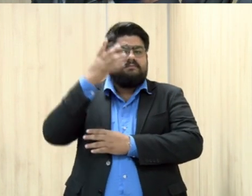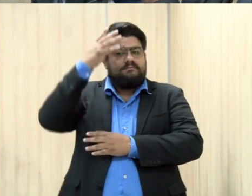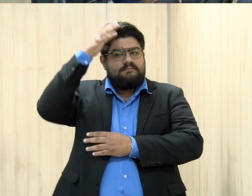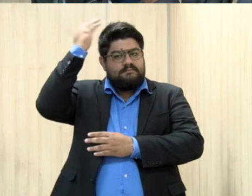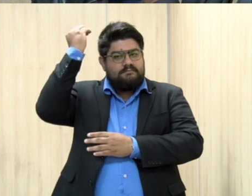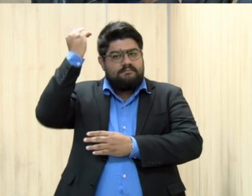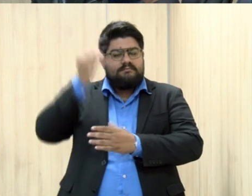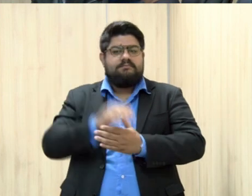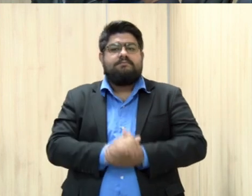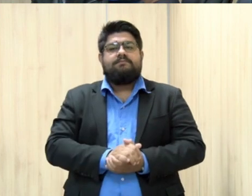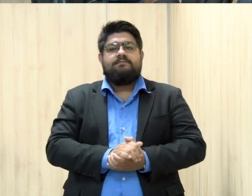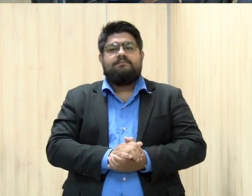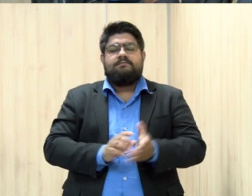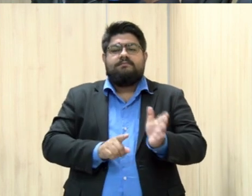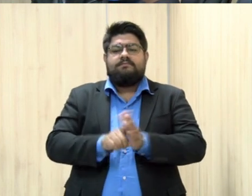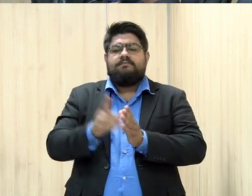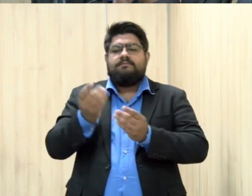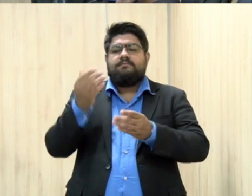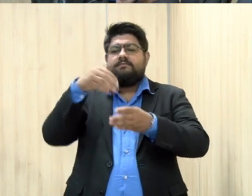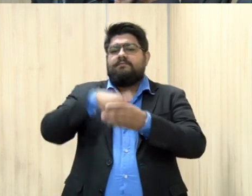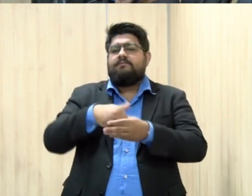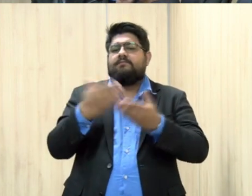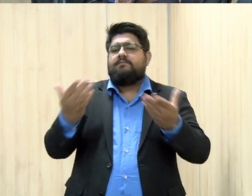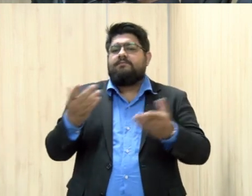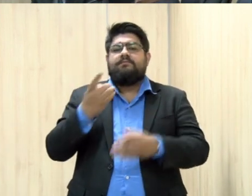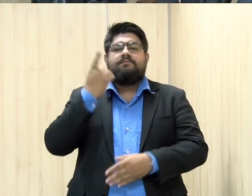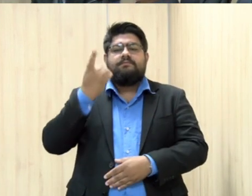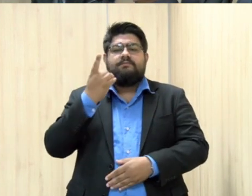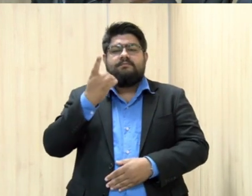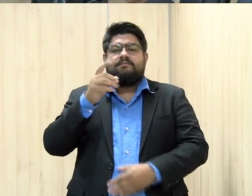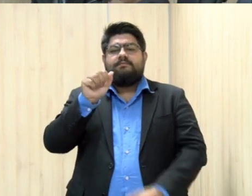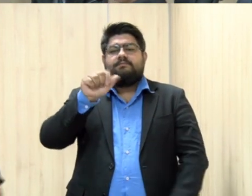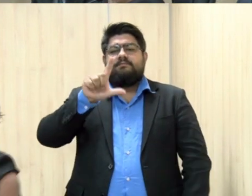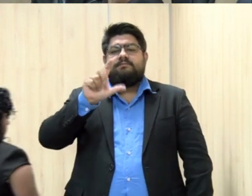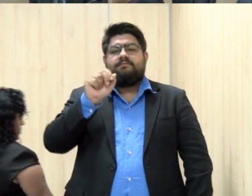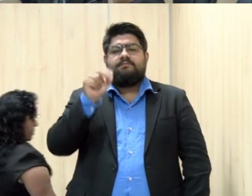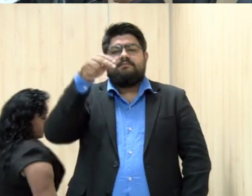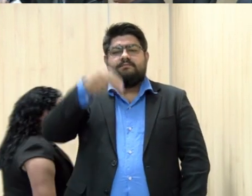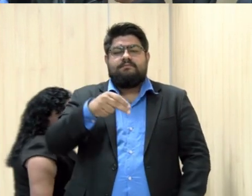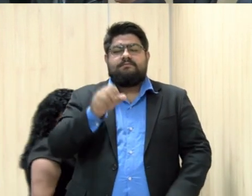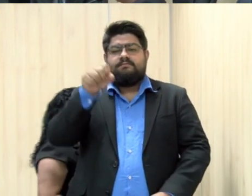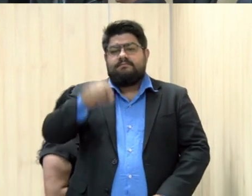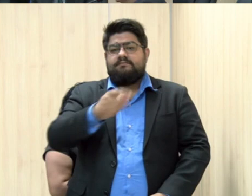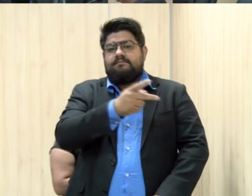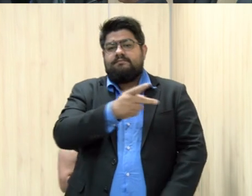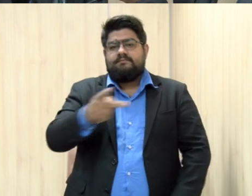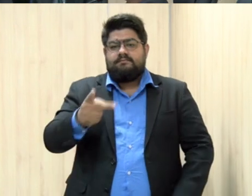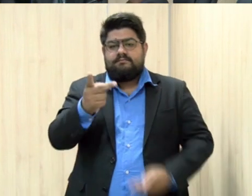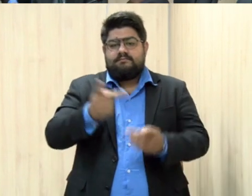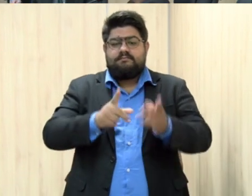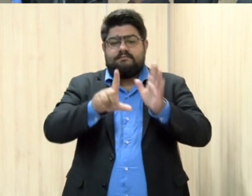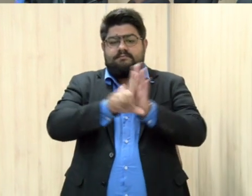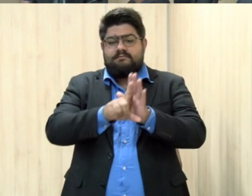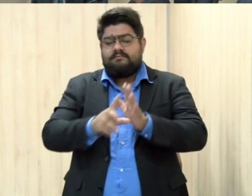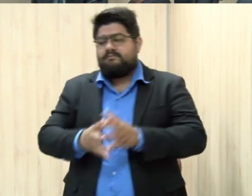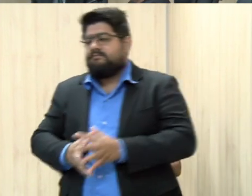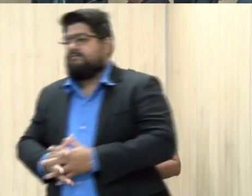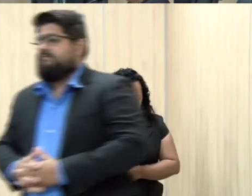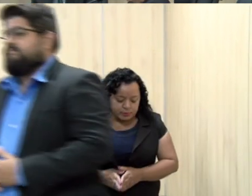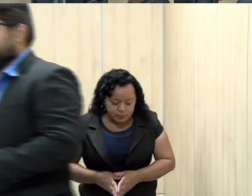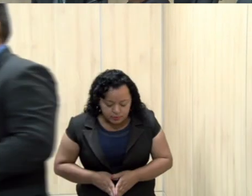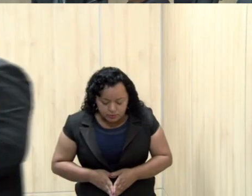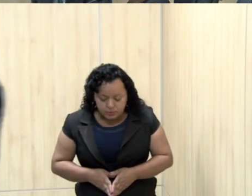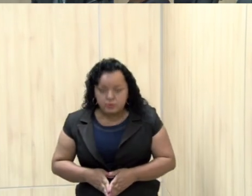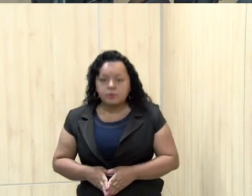Camargo pergunta como vota o deputado Alan Queiroz o projeto de lei é o número 80